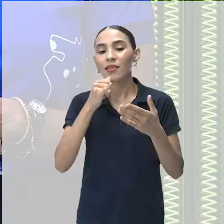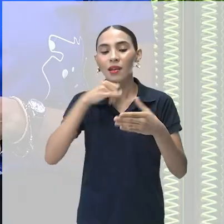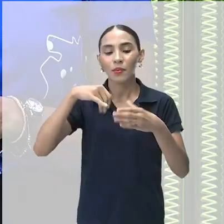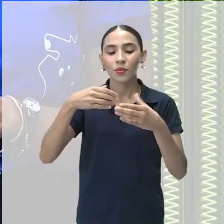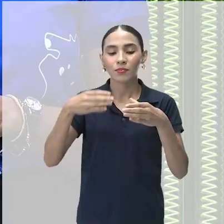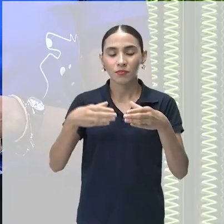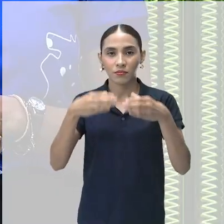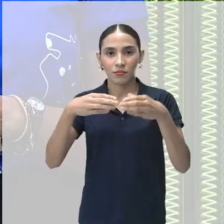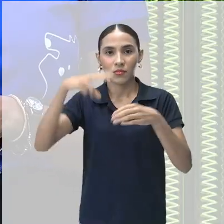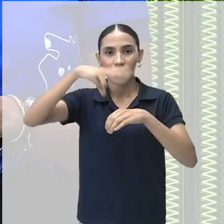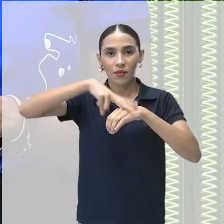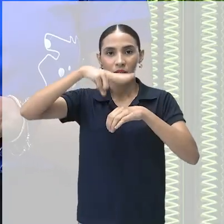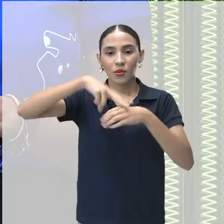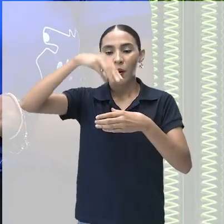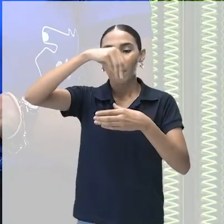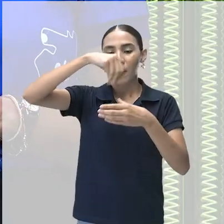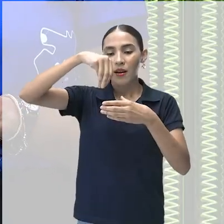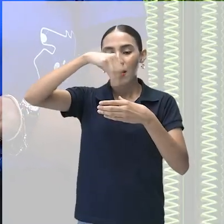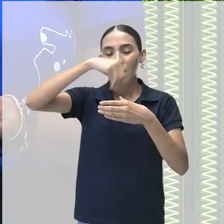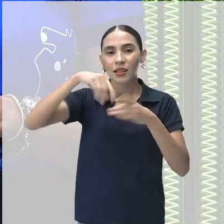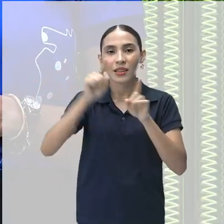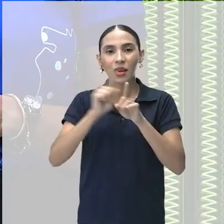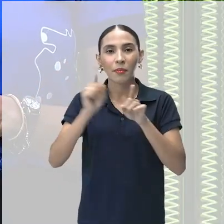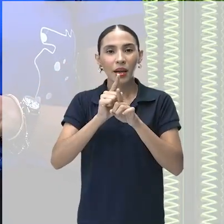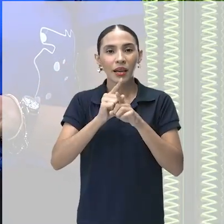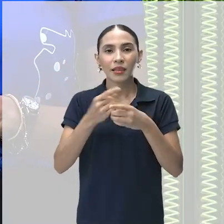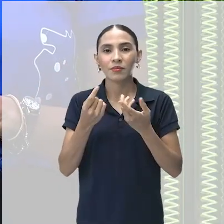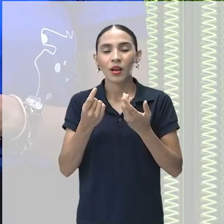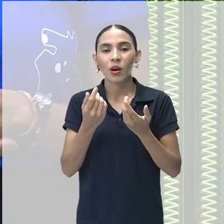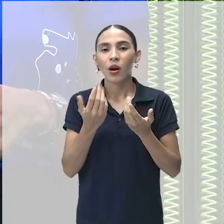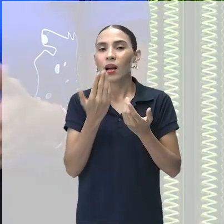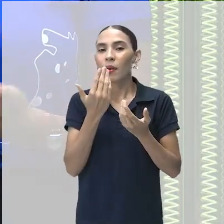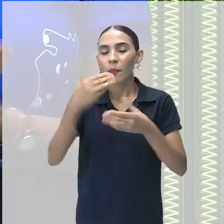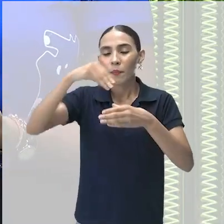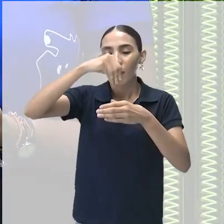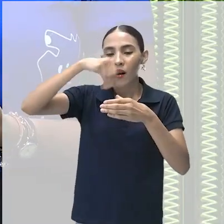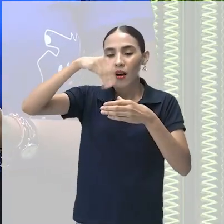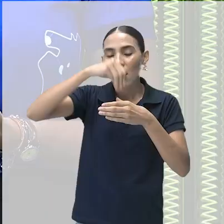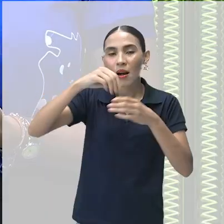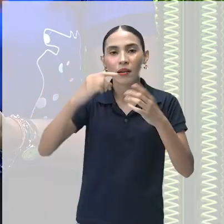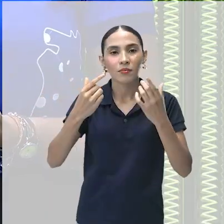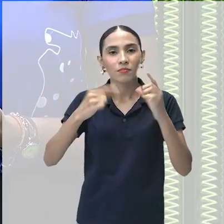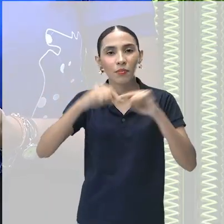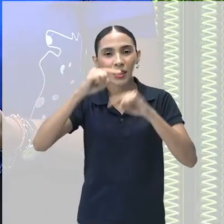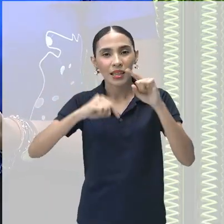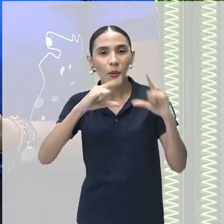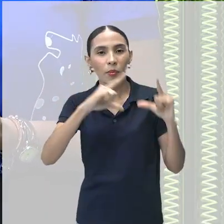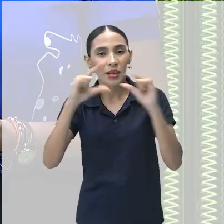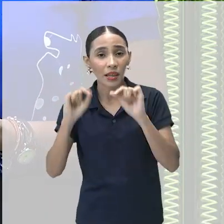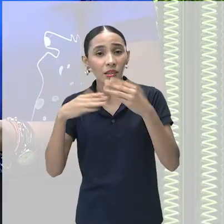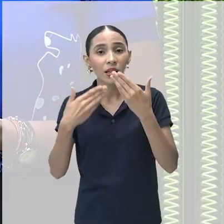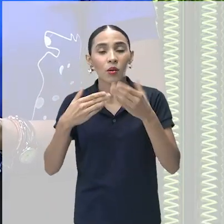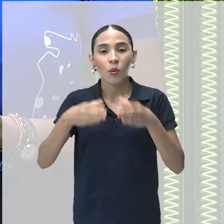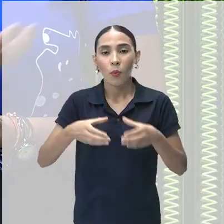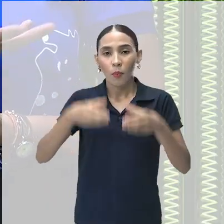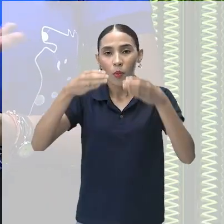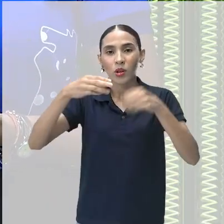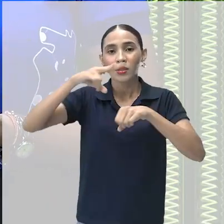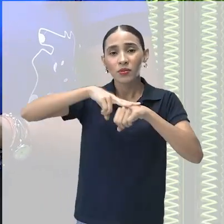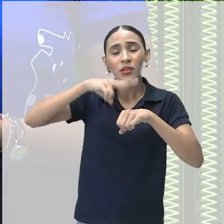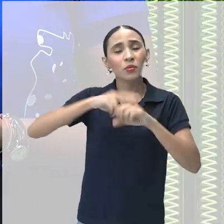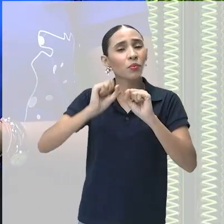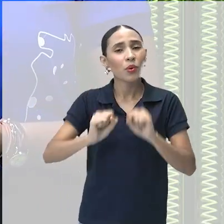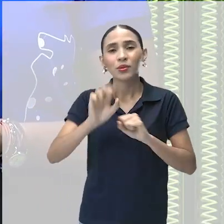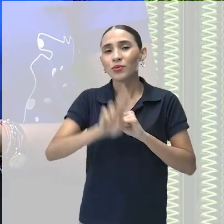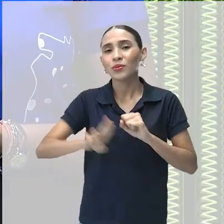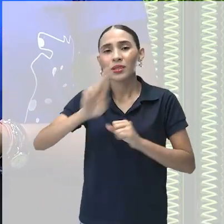por exemplo, temperos, pequenos objetos. Então, um pote de vidro pode ser usado para essas